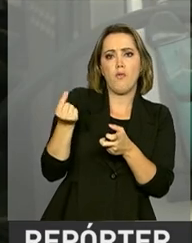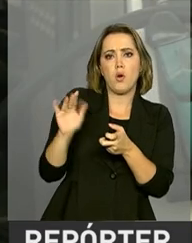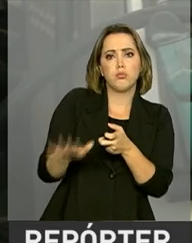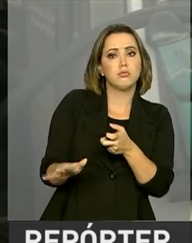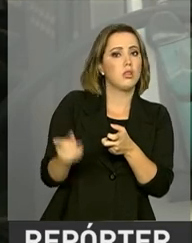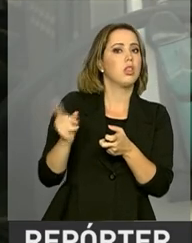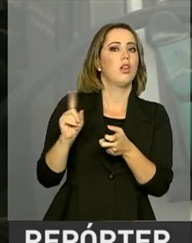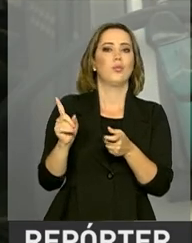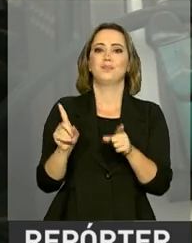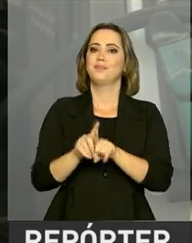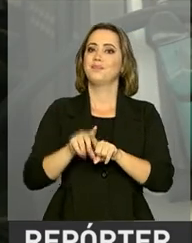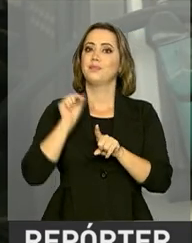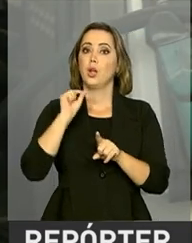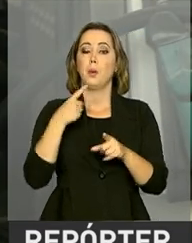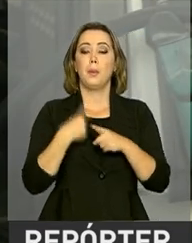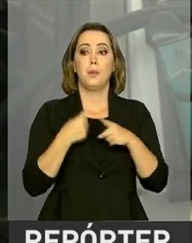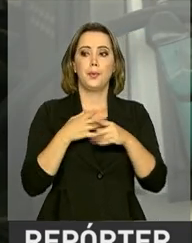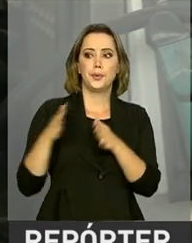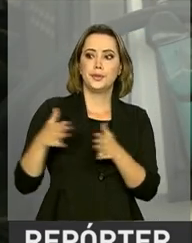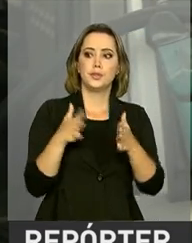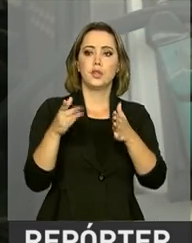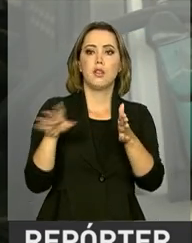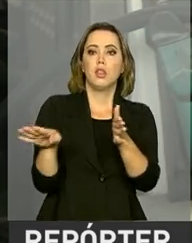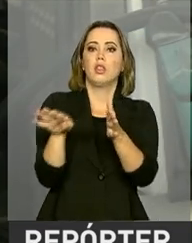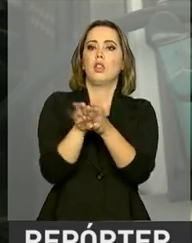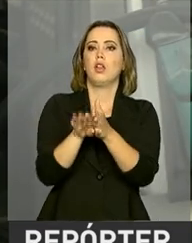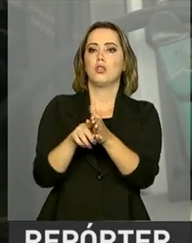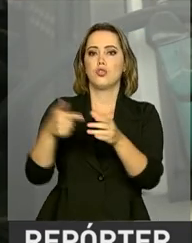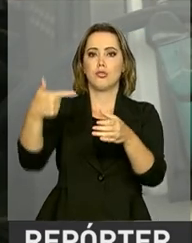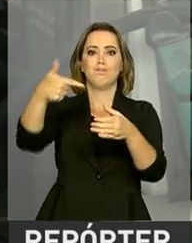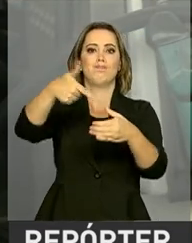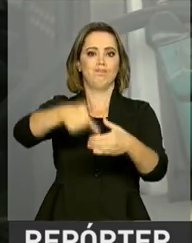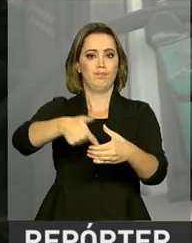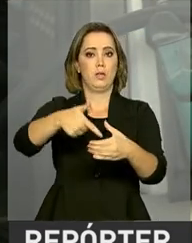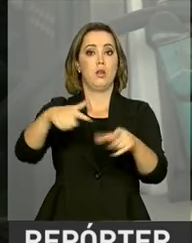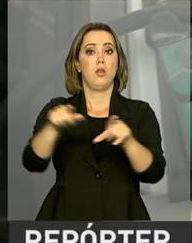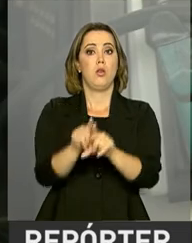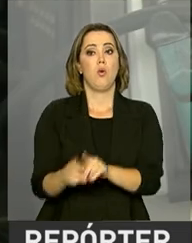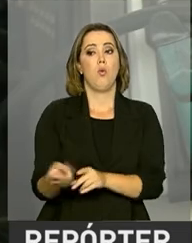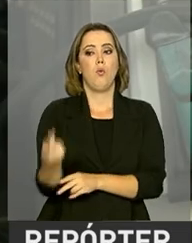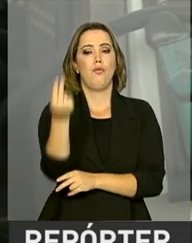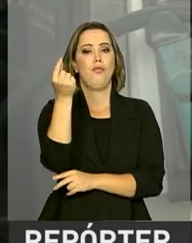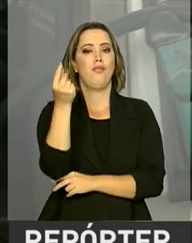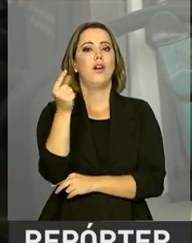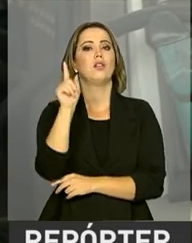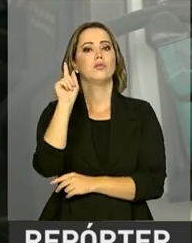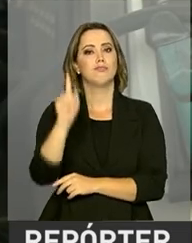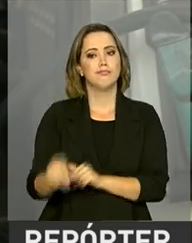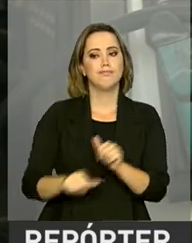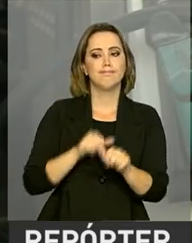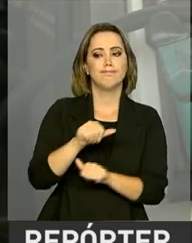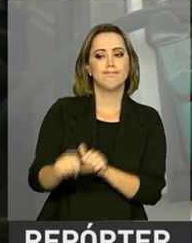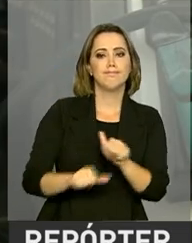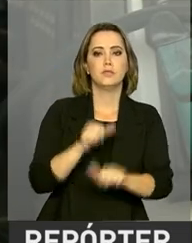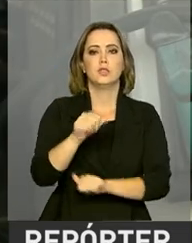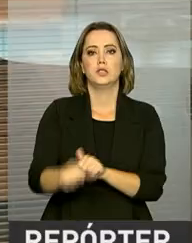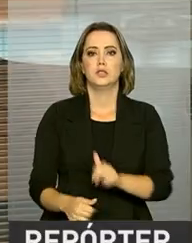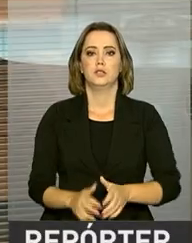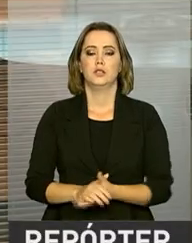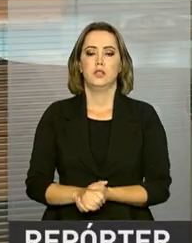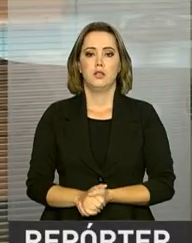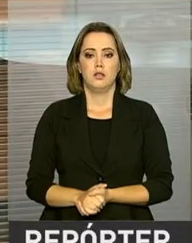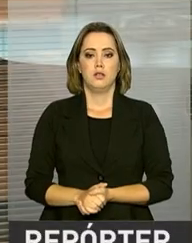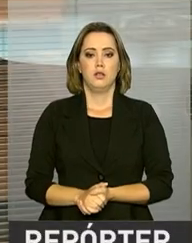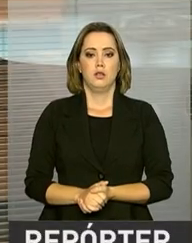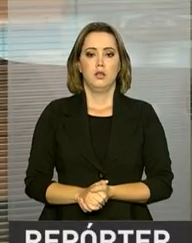proporção é que no caminho das refinarias até às bombas o preço dos combustíveis tem alguma influência o